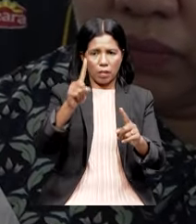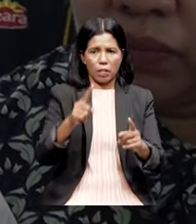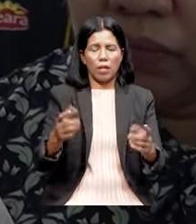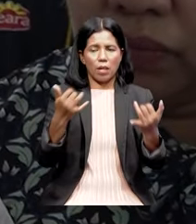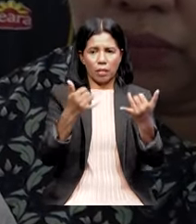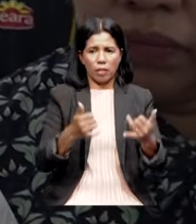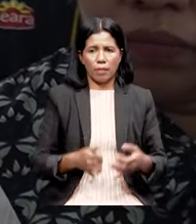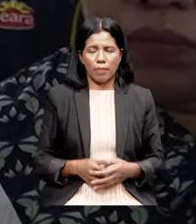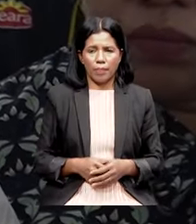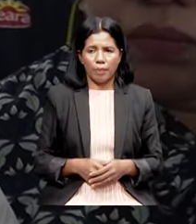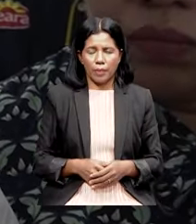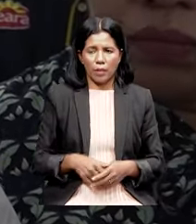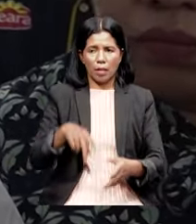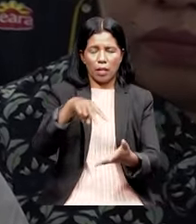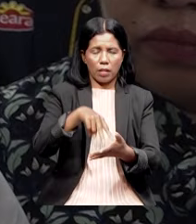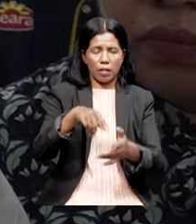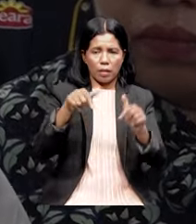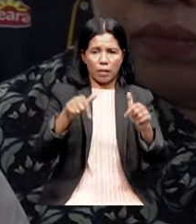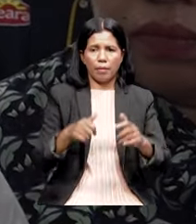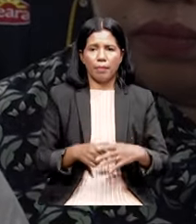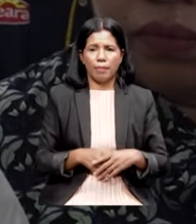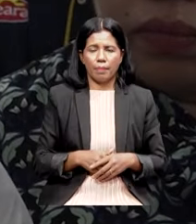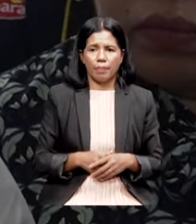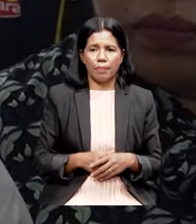dan estabelecimento da ne